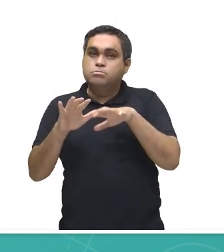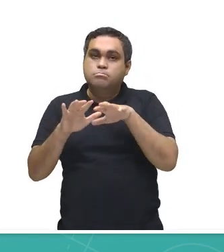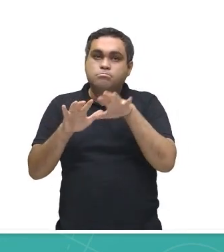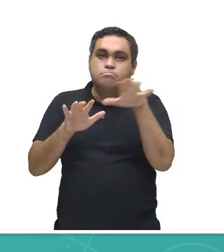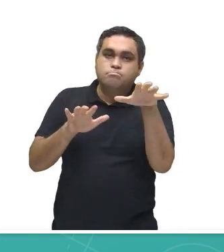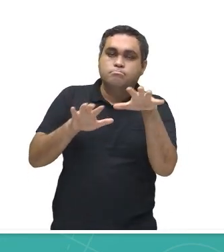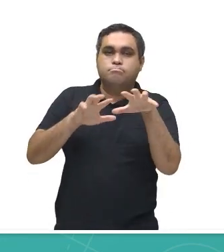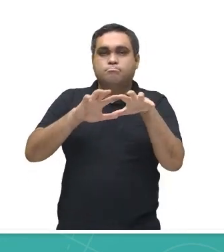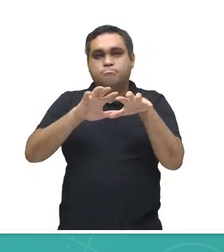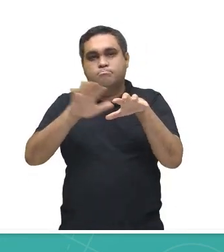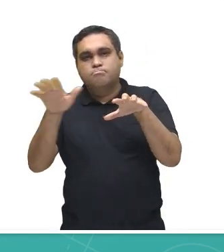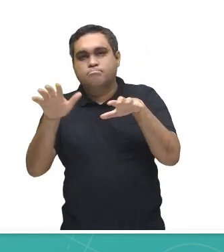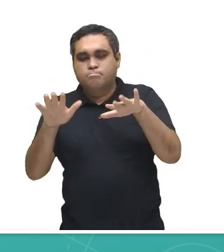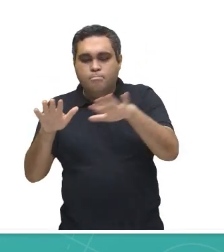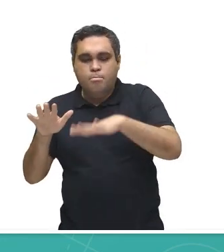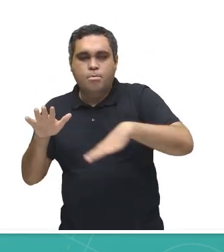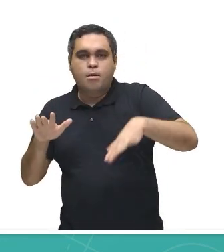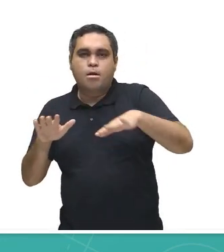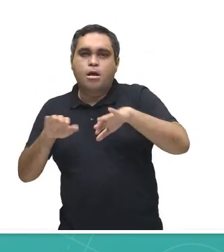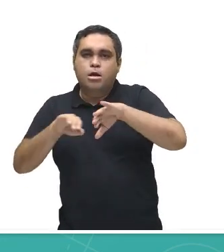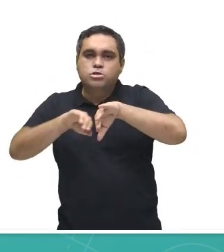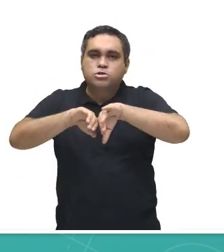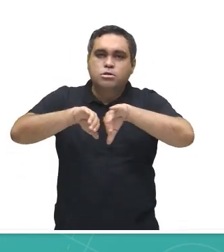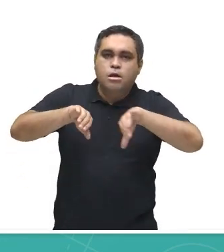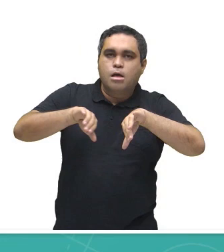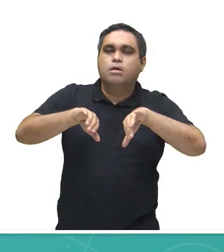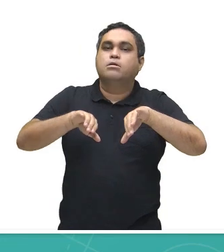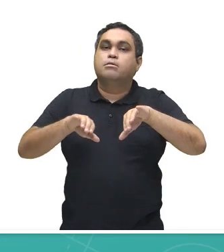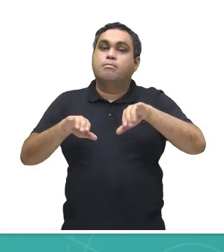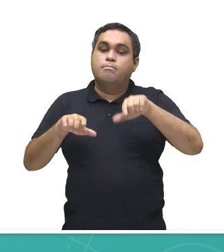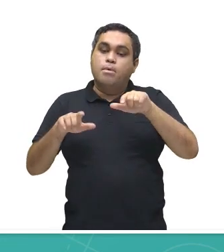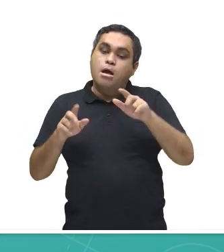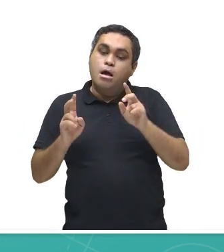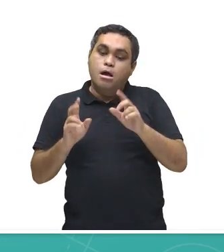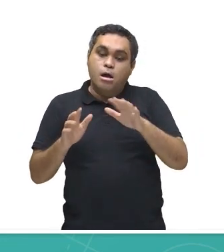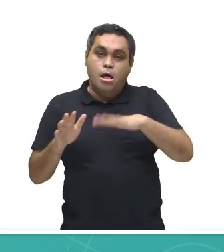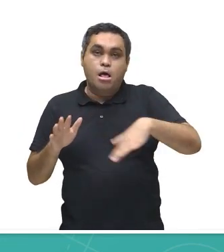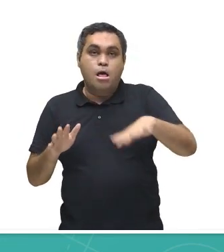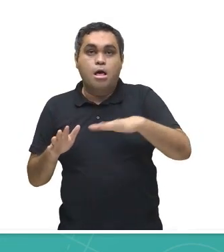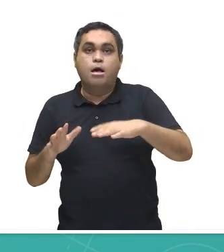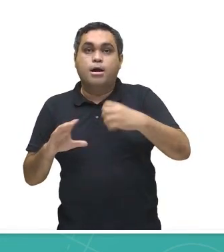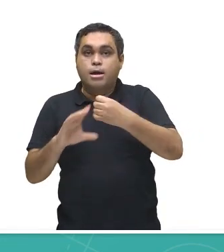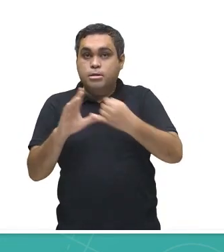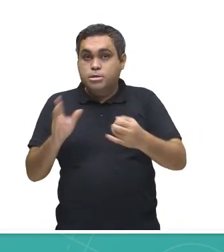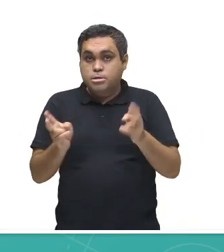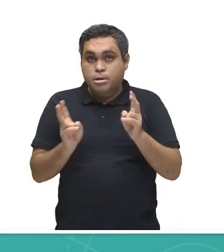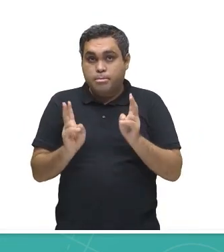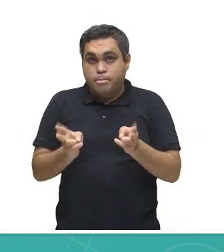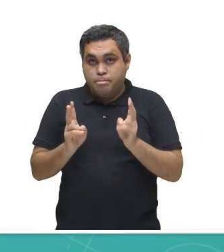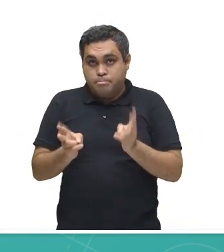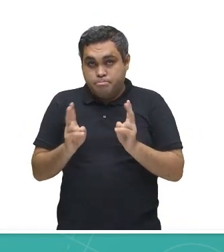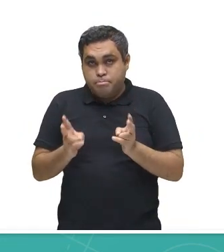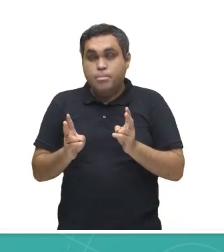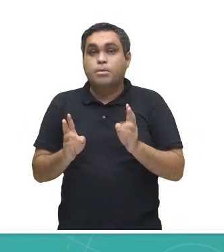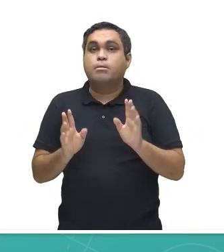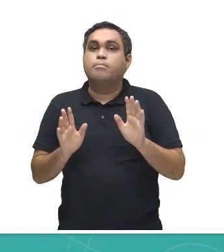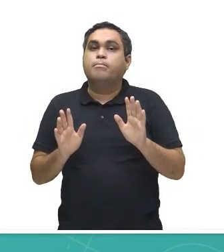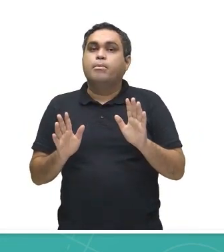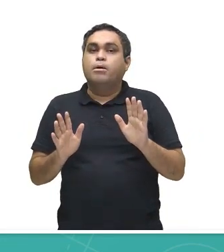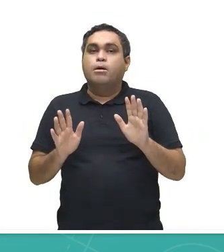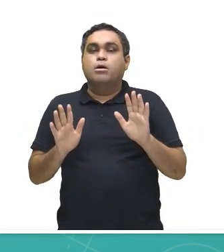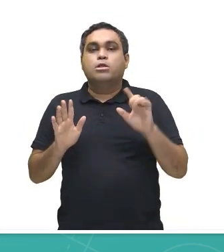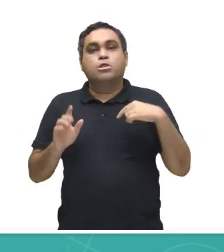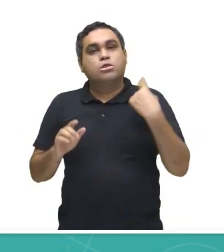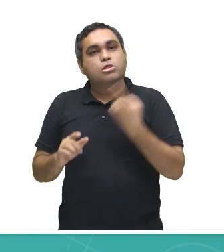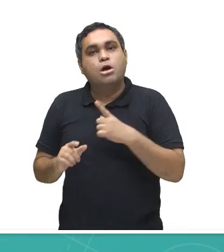determinado espaço ou território em áreas com características comuns, também nós teremos aí a